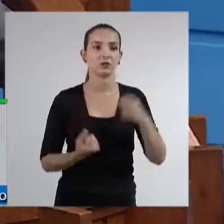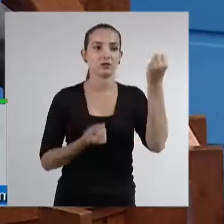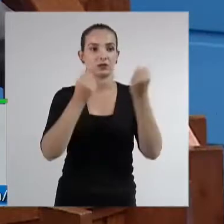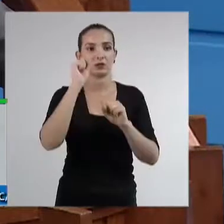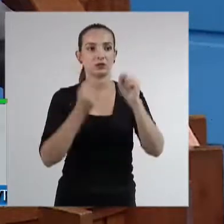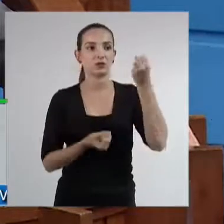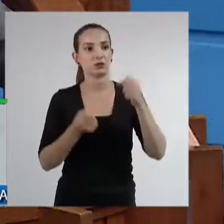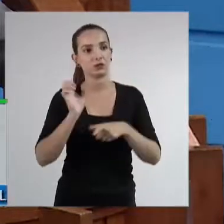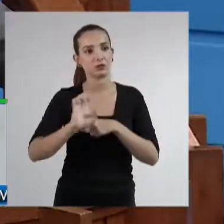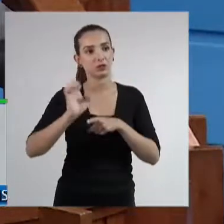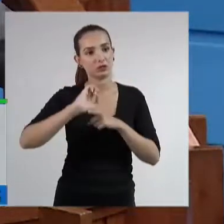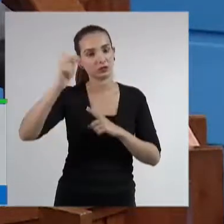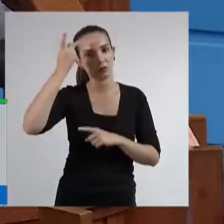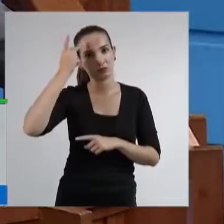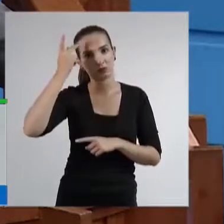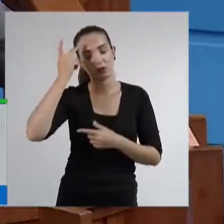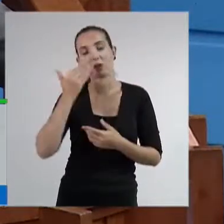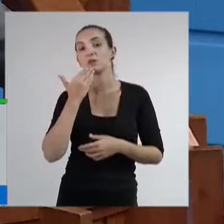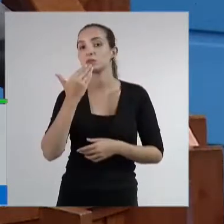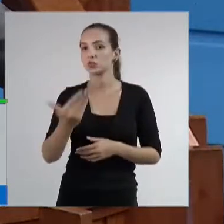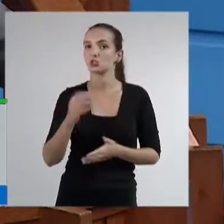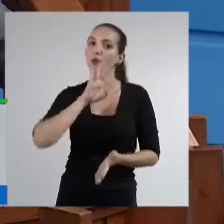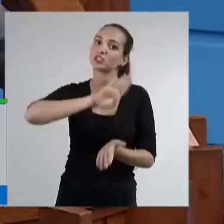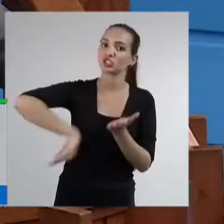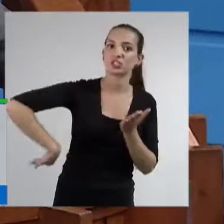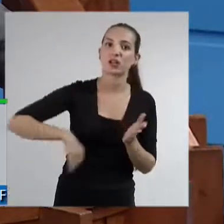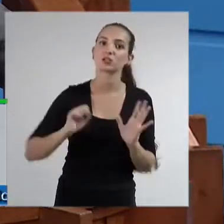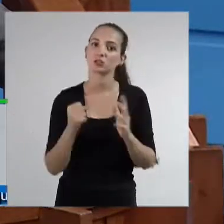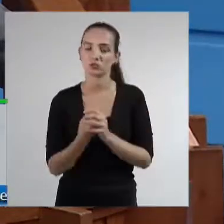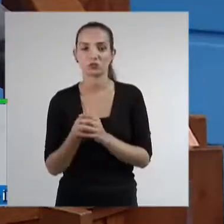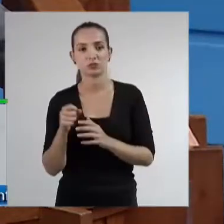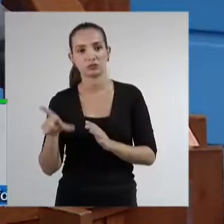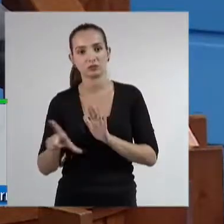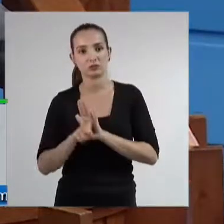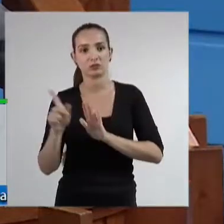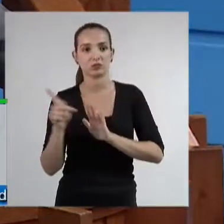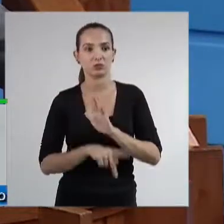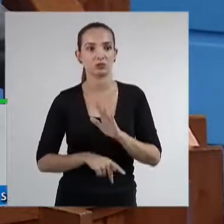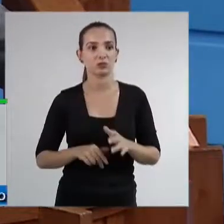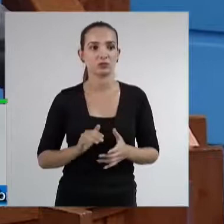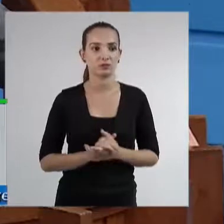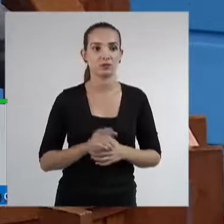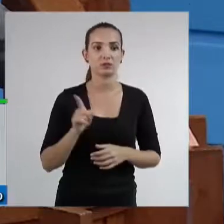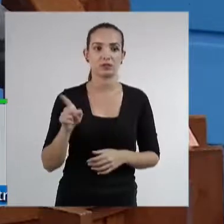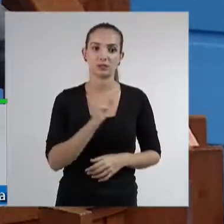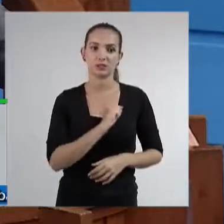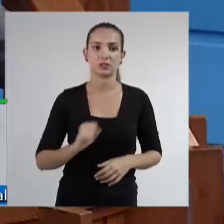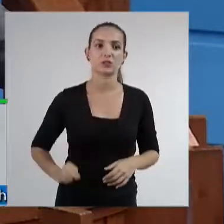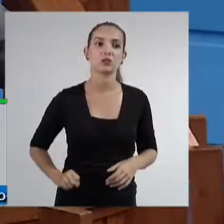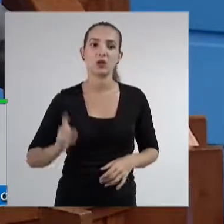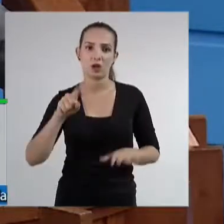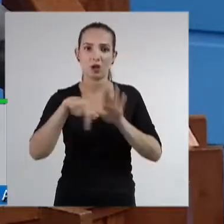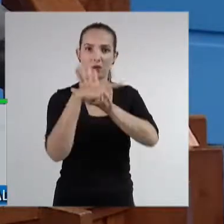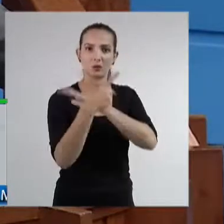Paulo. E o senador representa o estado de Roraima, se não me engano, né?